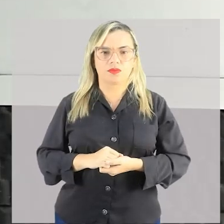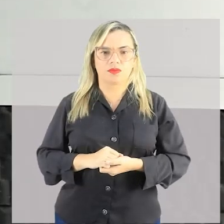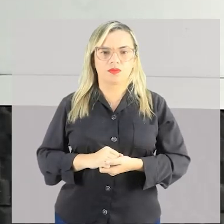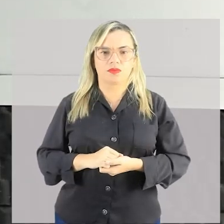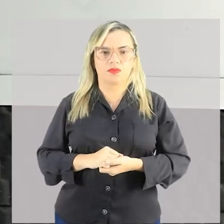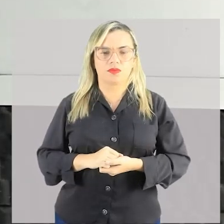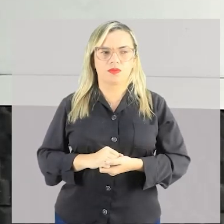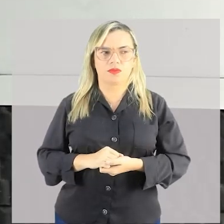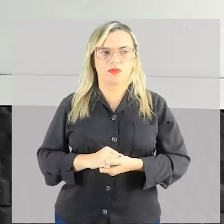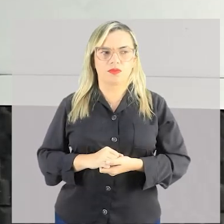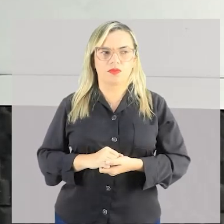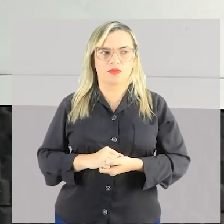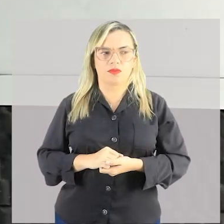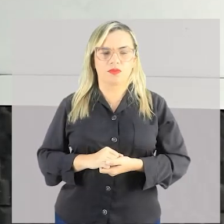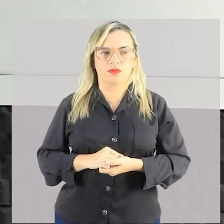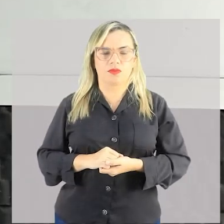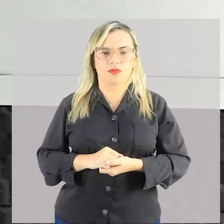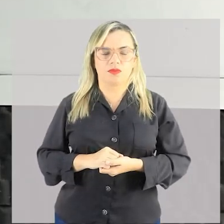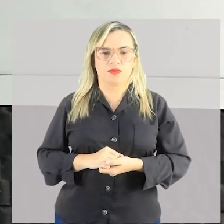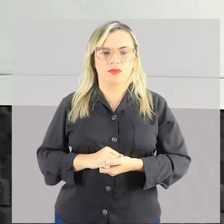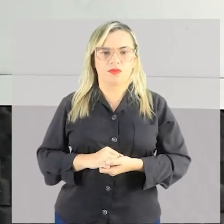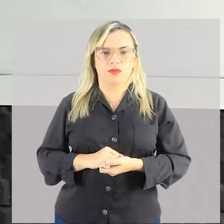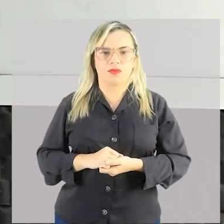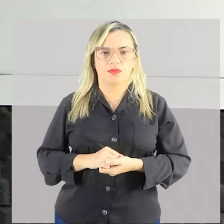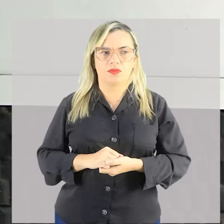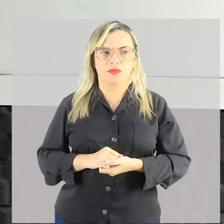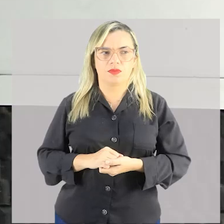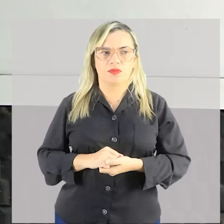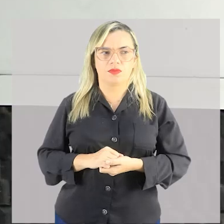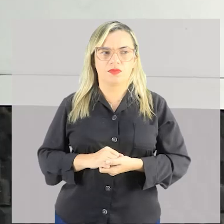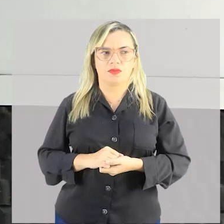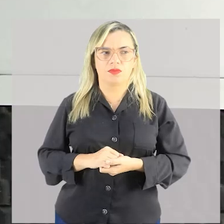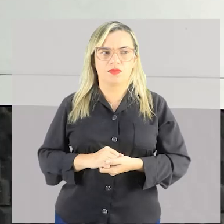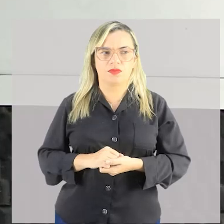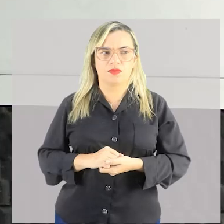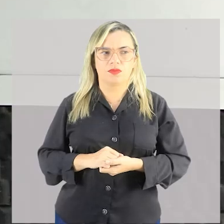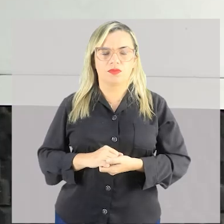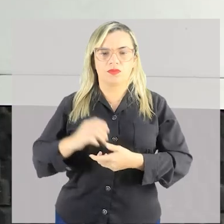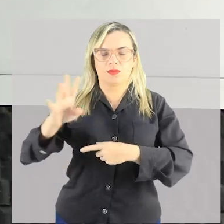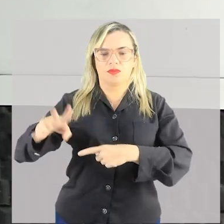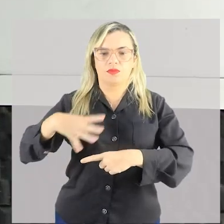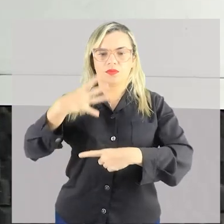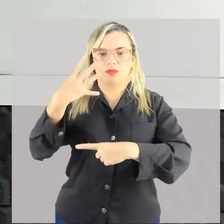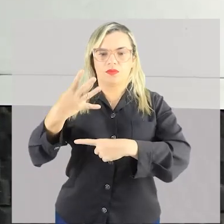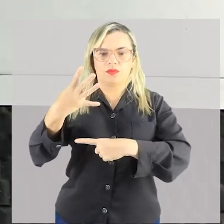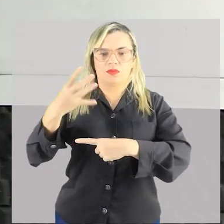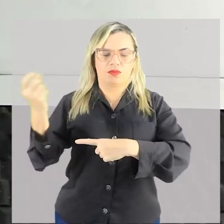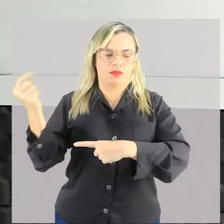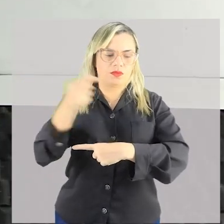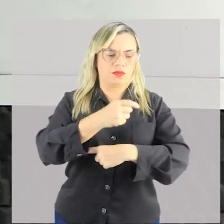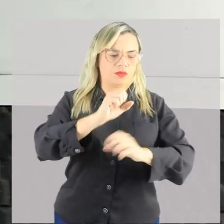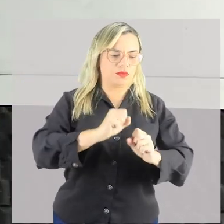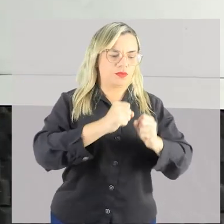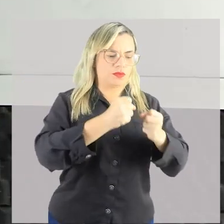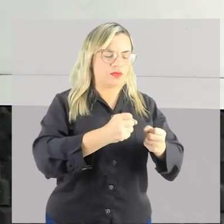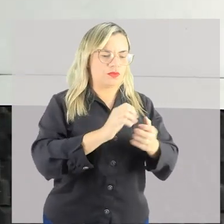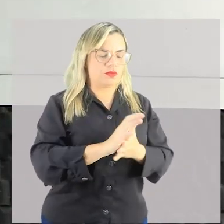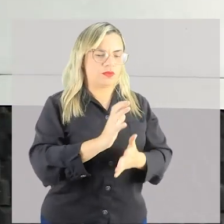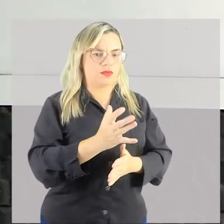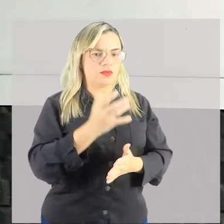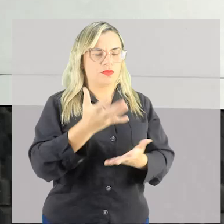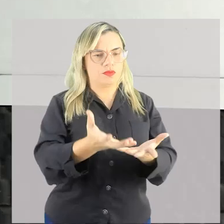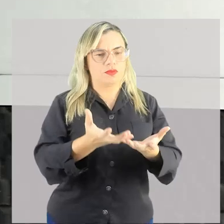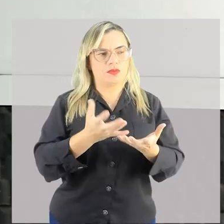o 200 desculpa o 4 que é o número de elementos do te event são quatro possibilidades